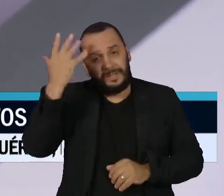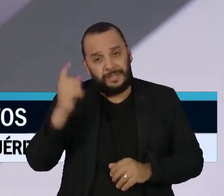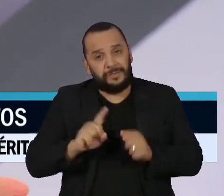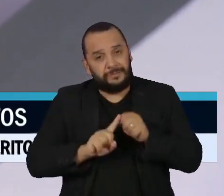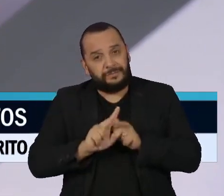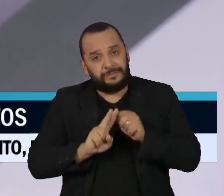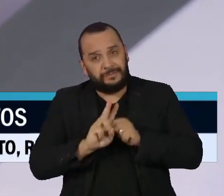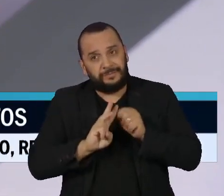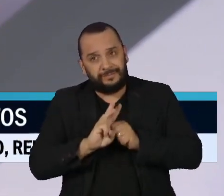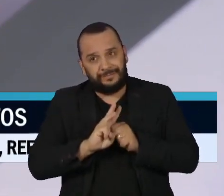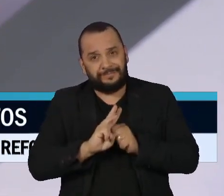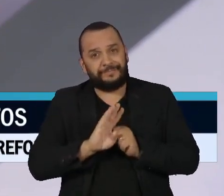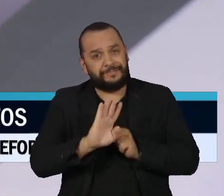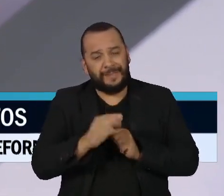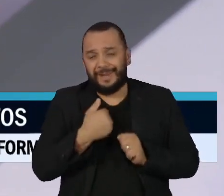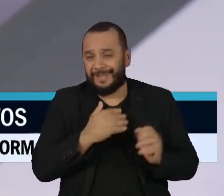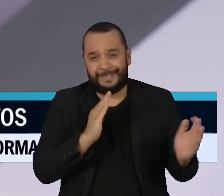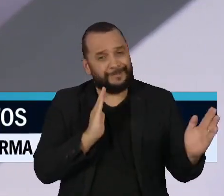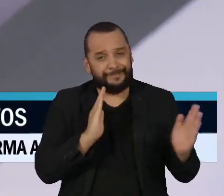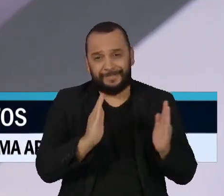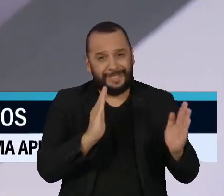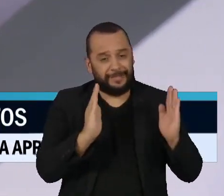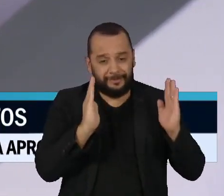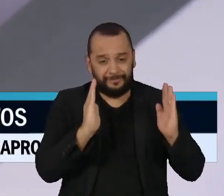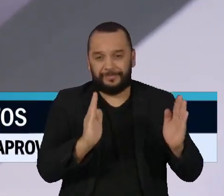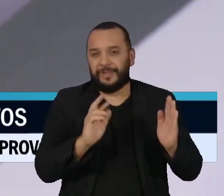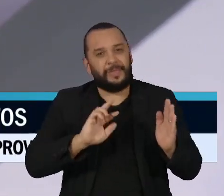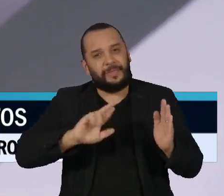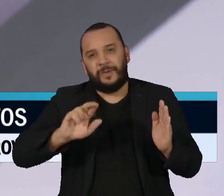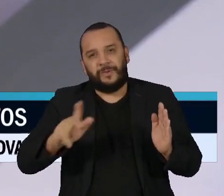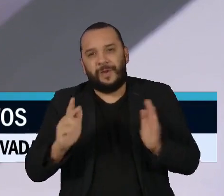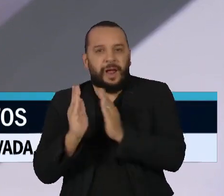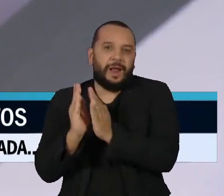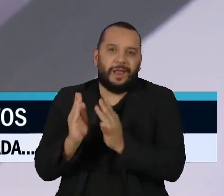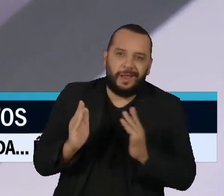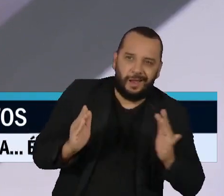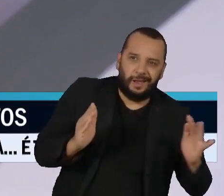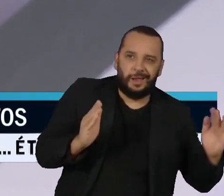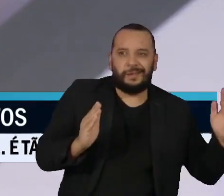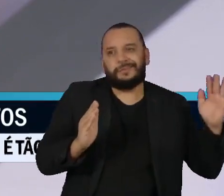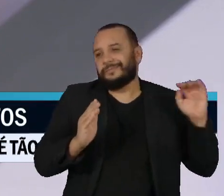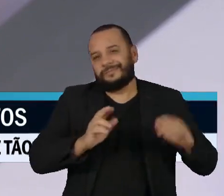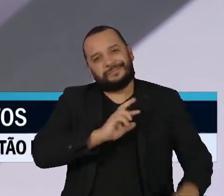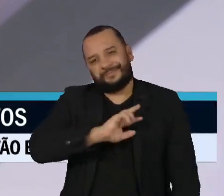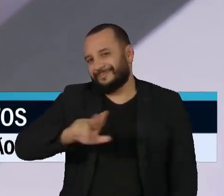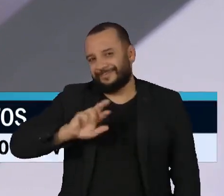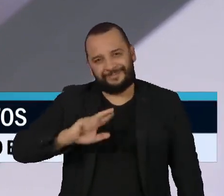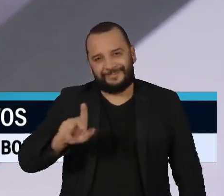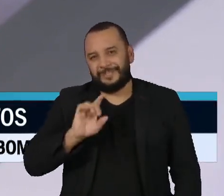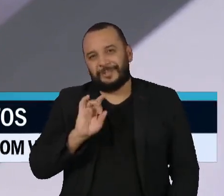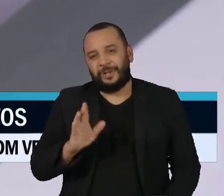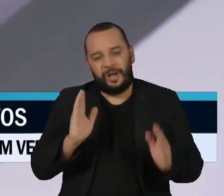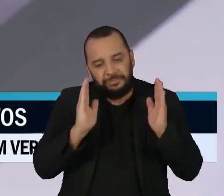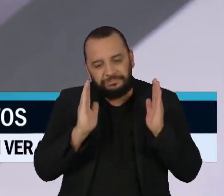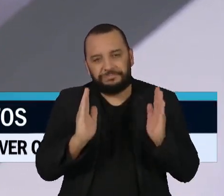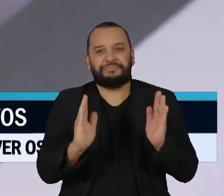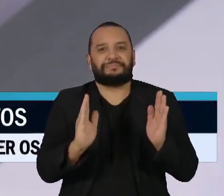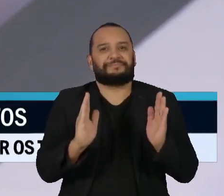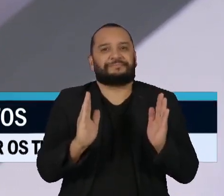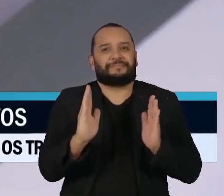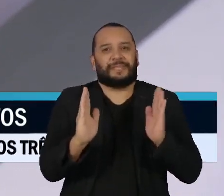mas ele claramente tinha tempo para acabar. Ele não é um incentivo eficaz do ponto de vista de melhorar, por